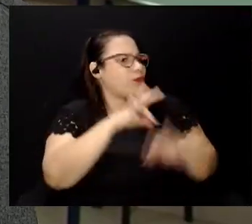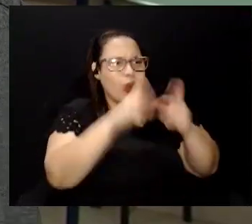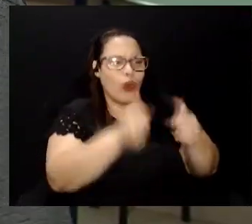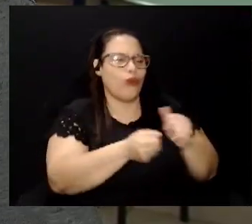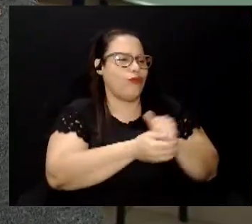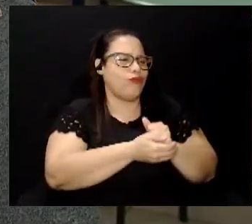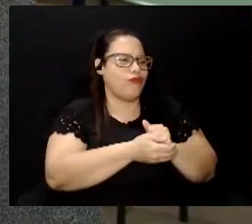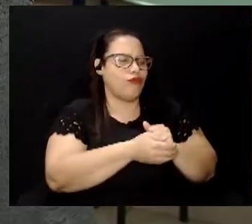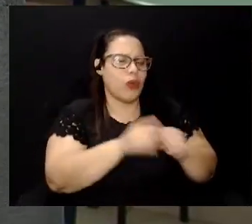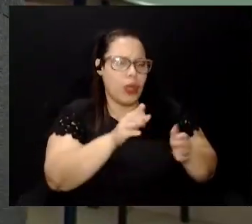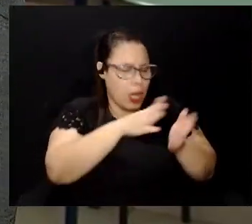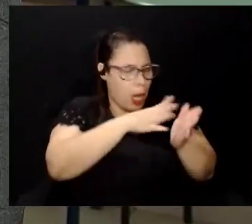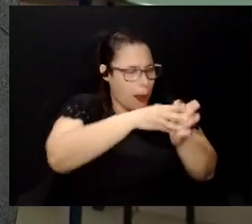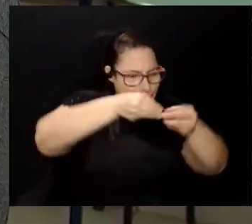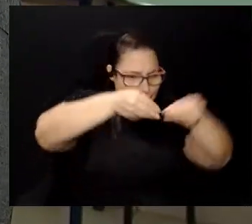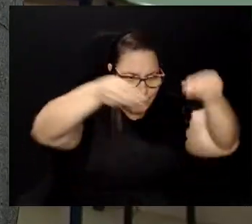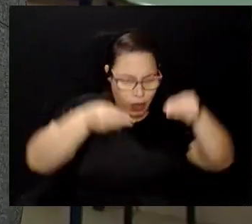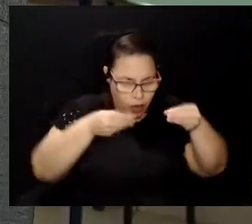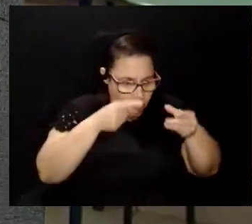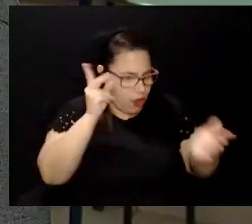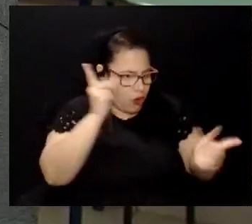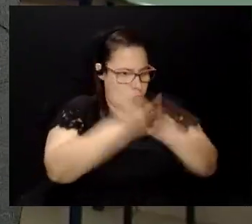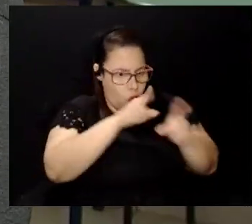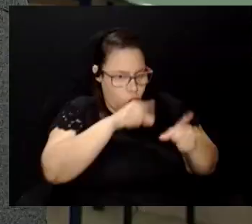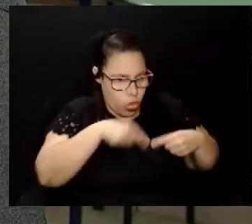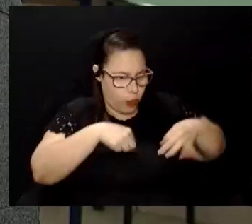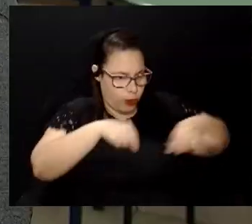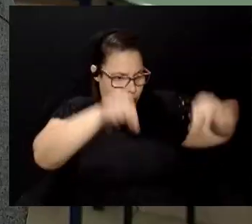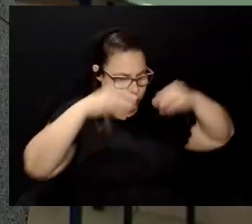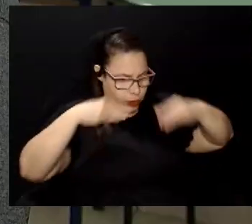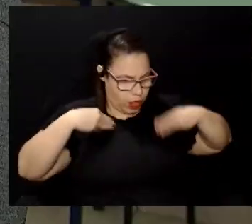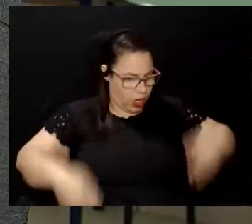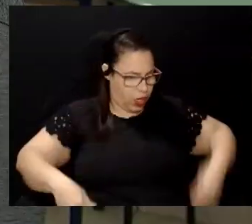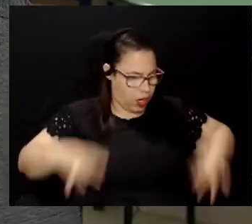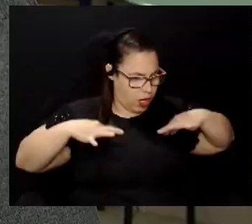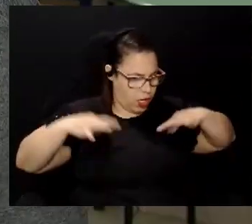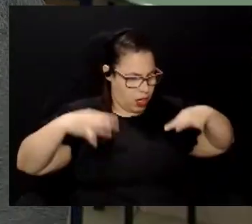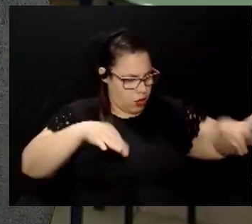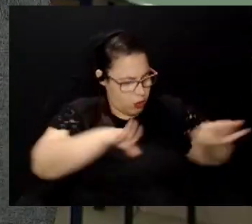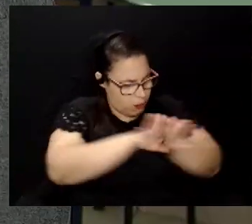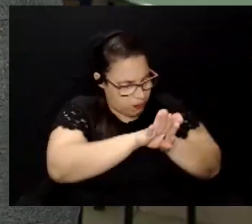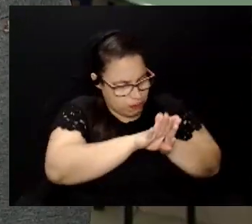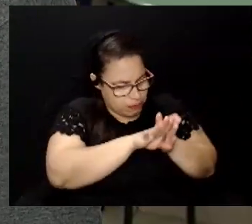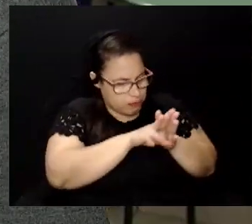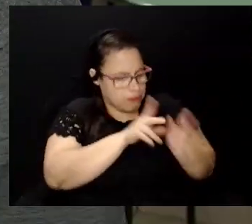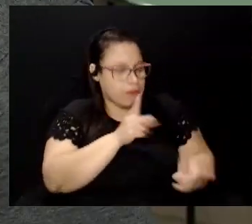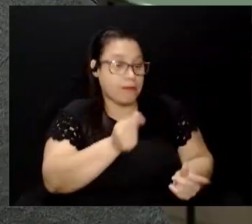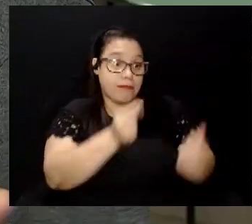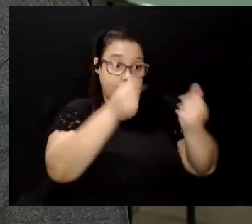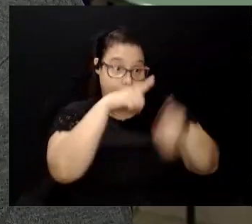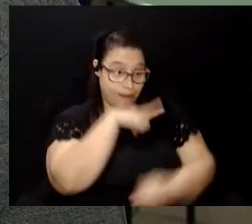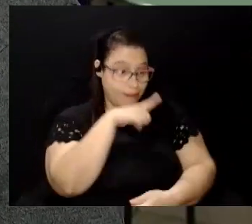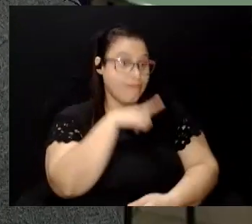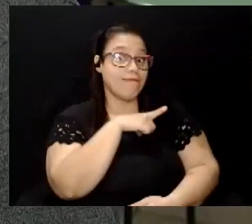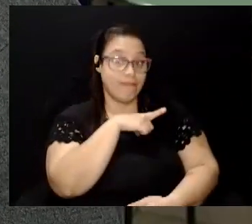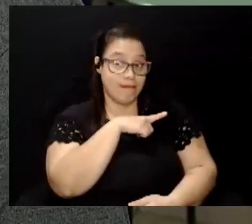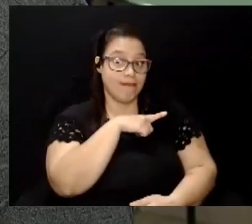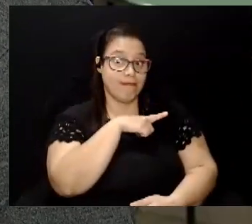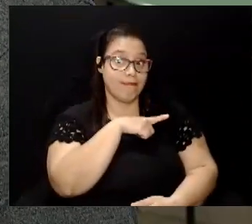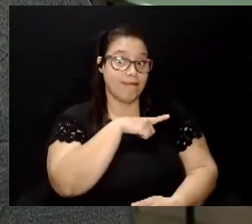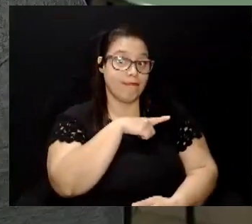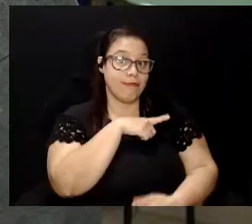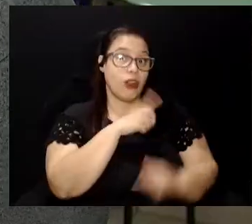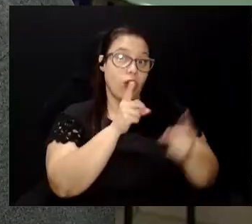aproveita agora de tudo. Você acha um pedaço de pano, a gente já faz alguma coisa, né? Então a gente é uma ajudando a outra e a gente tem uma fonte também de renda,